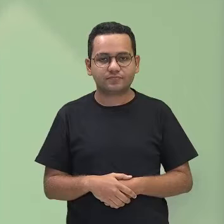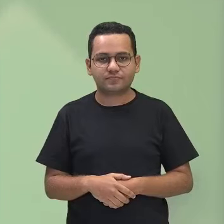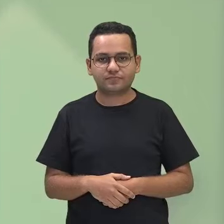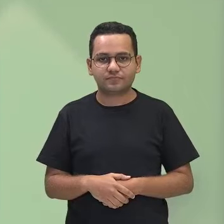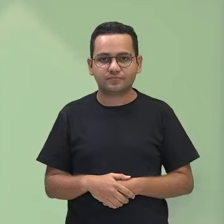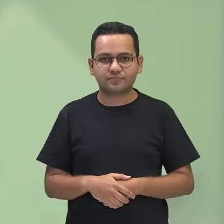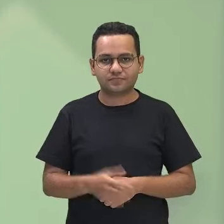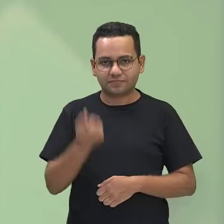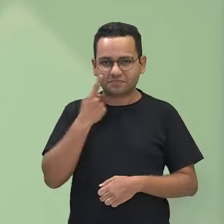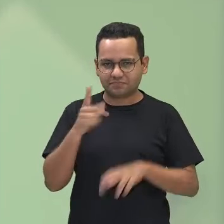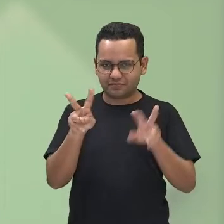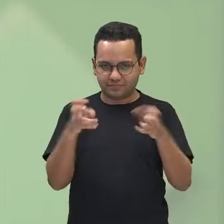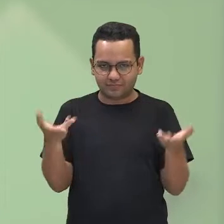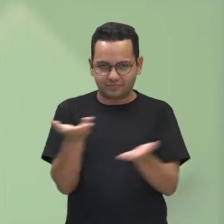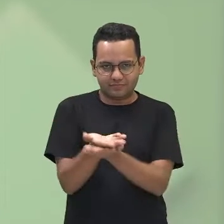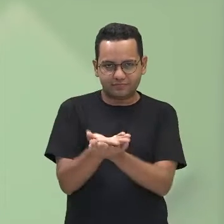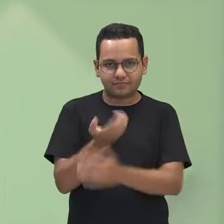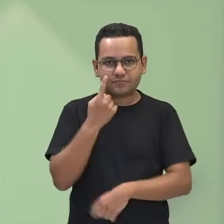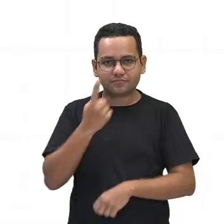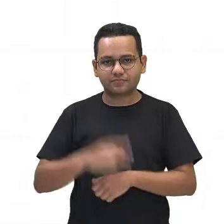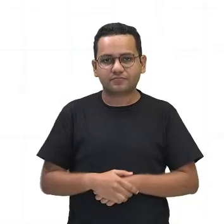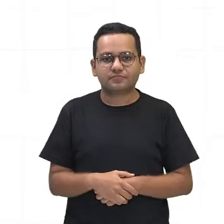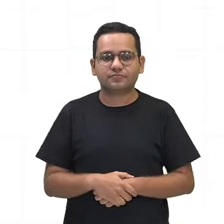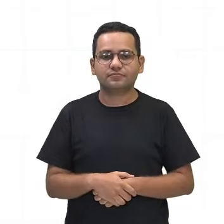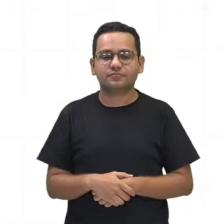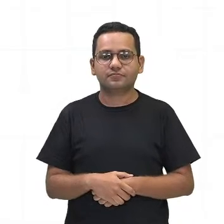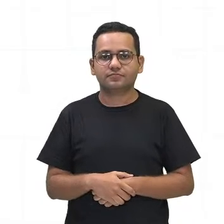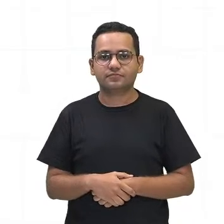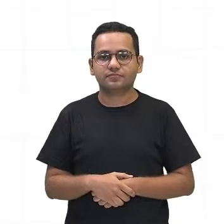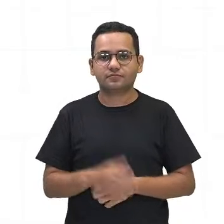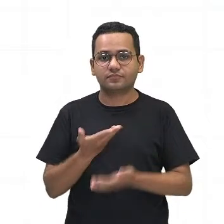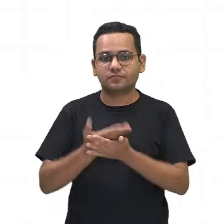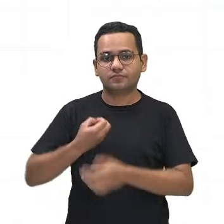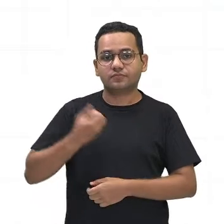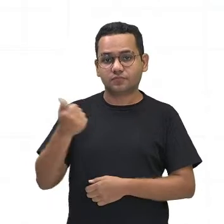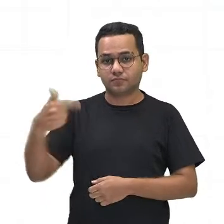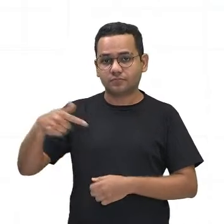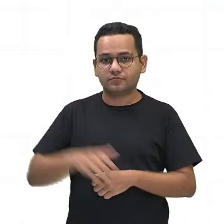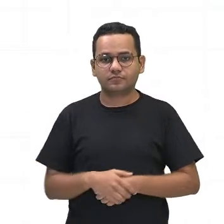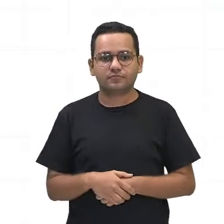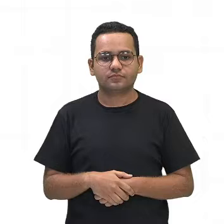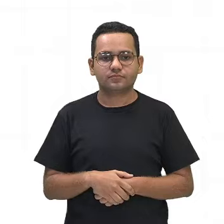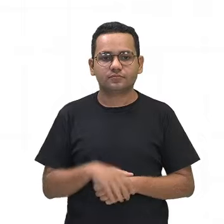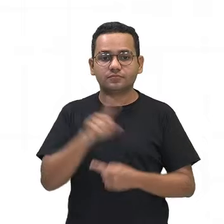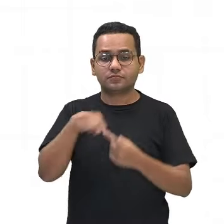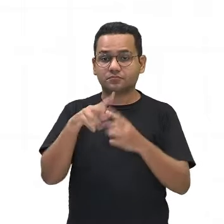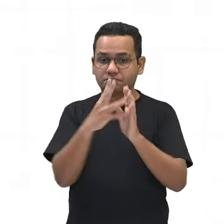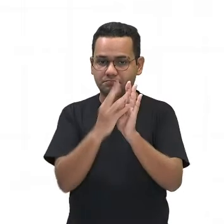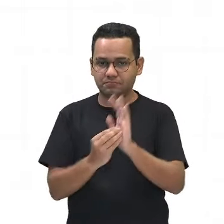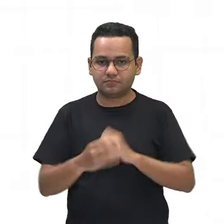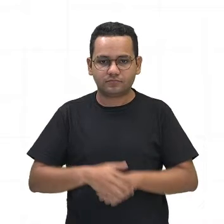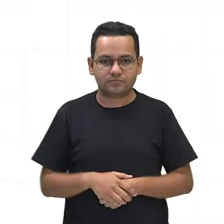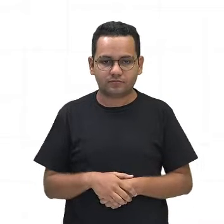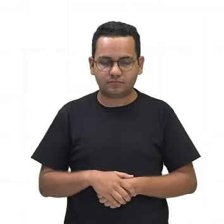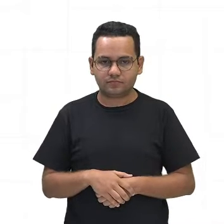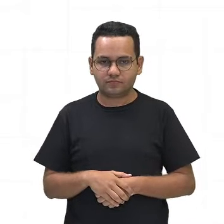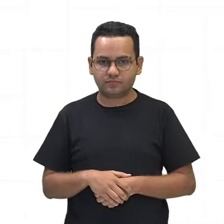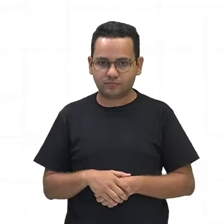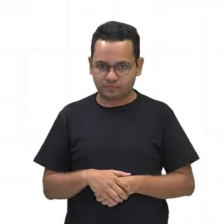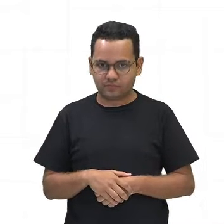vamos ver aí o que temos na nossa aula 17. Objeto de